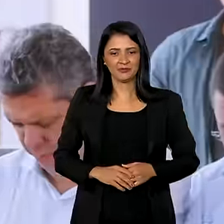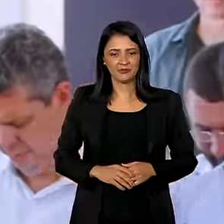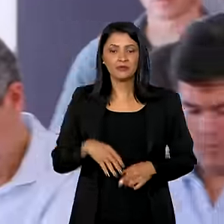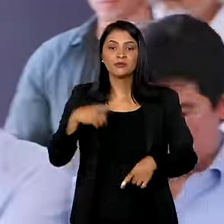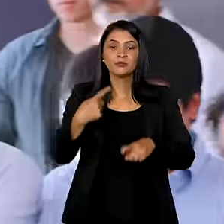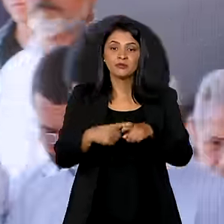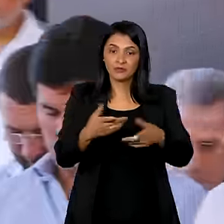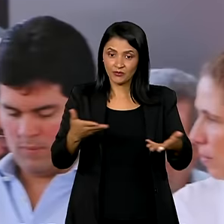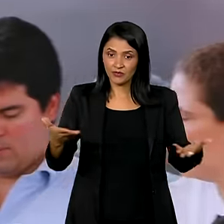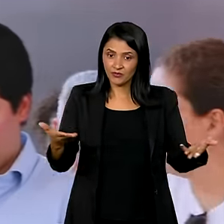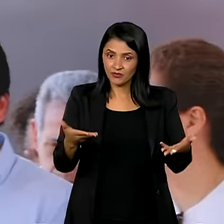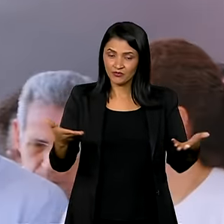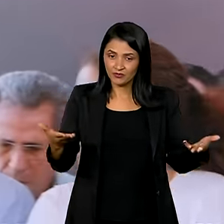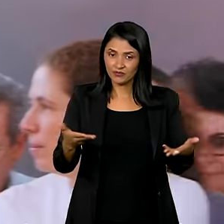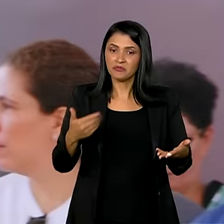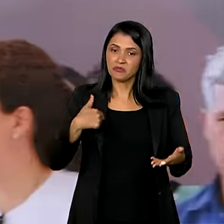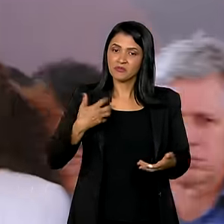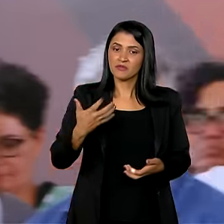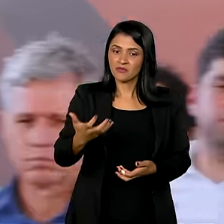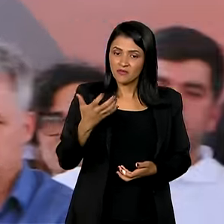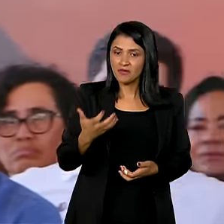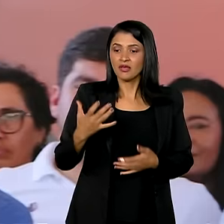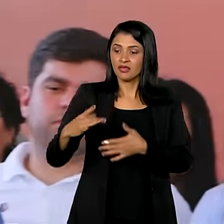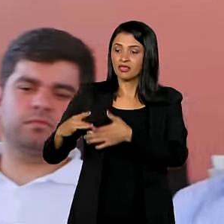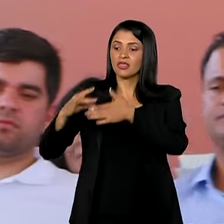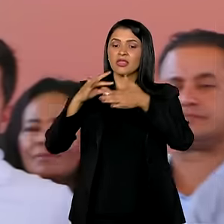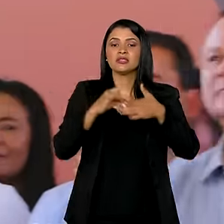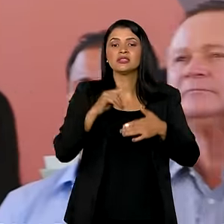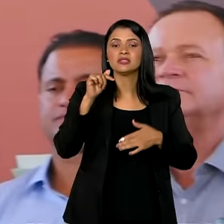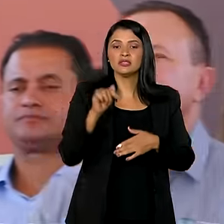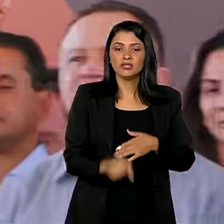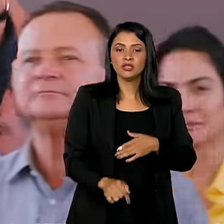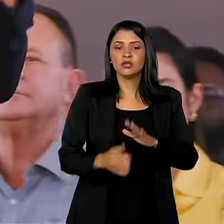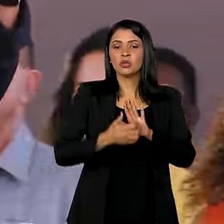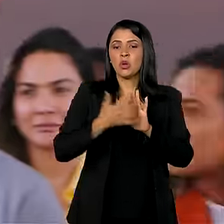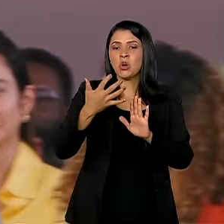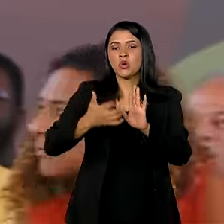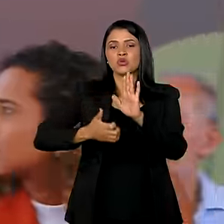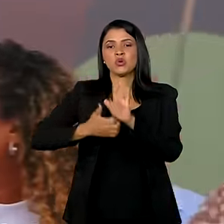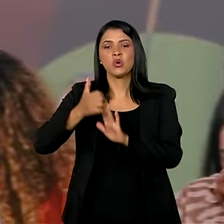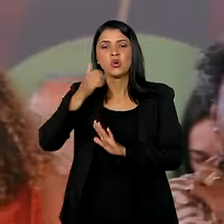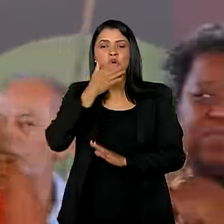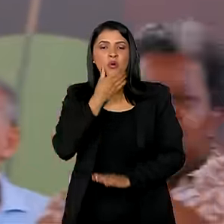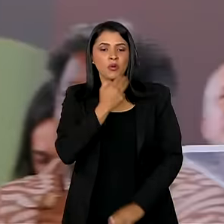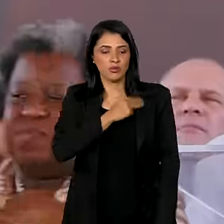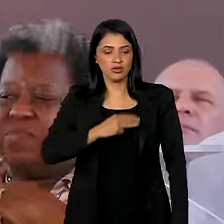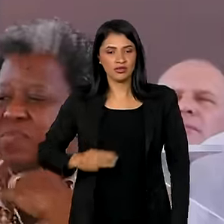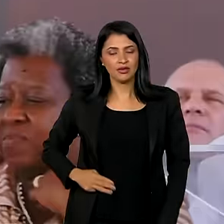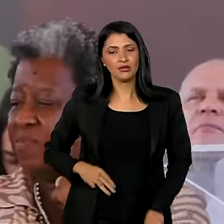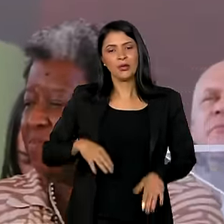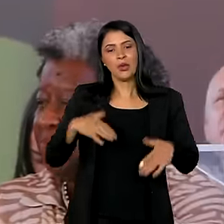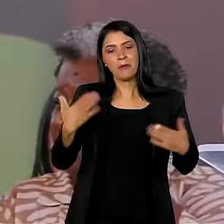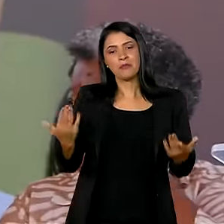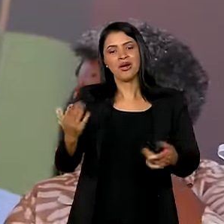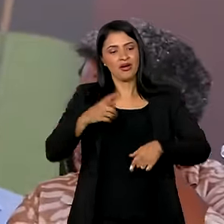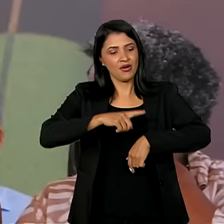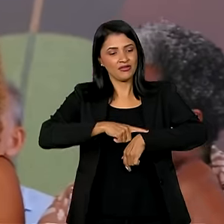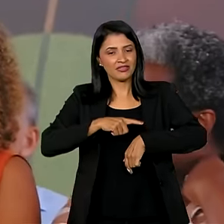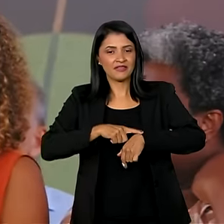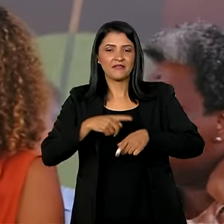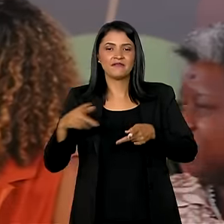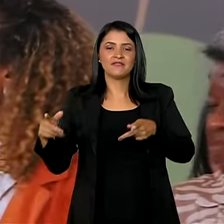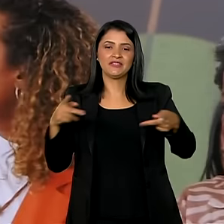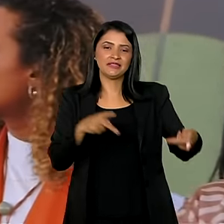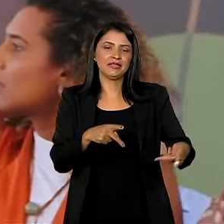Porque hoje eu queria ter trazido aqui muitos outros ministros, mas como o tempo da visita não dava